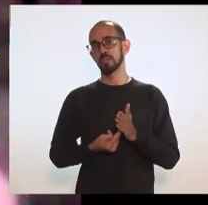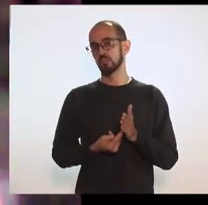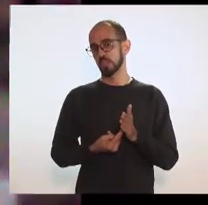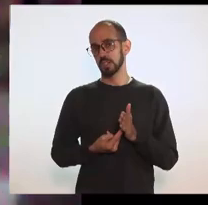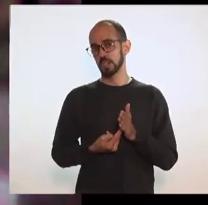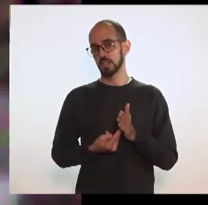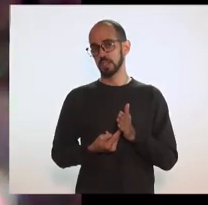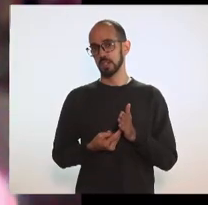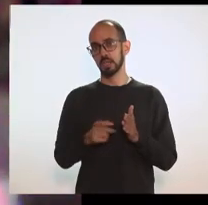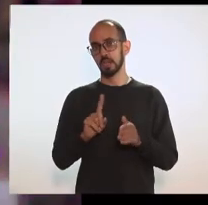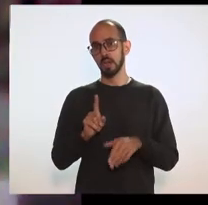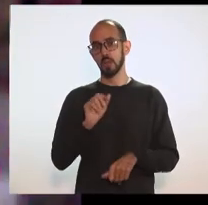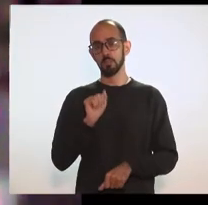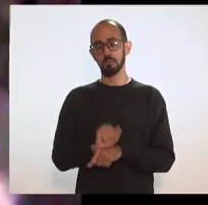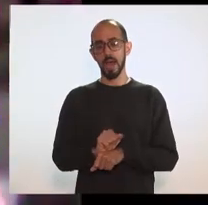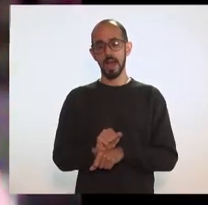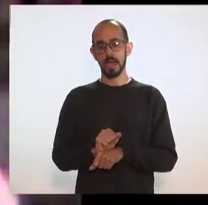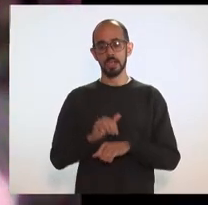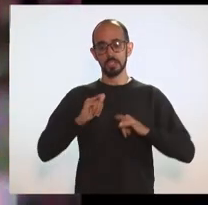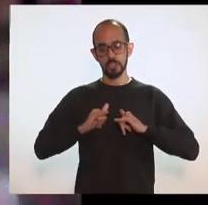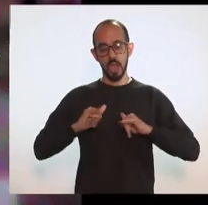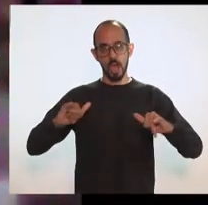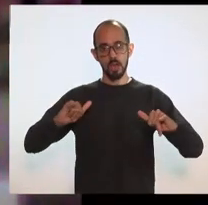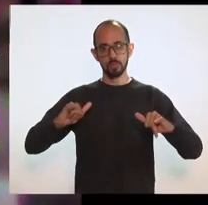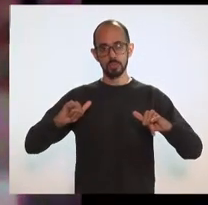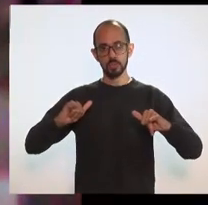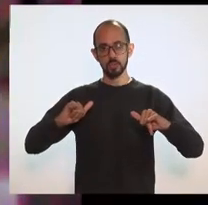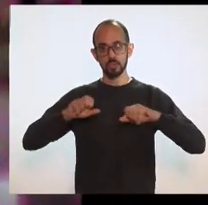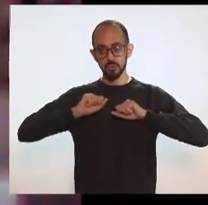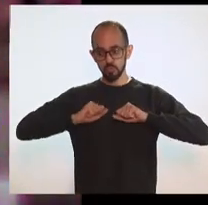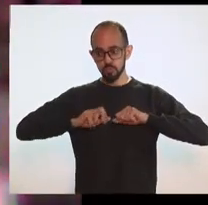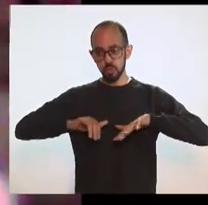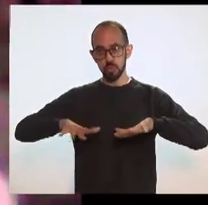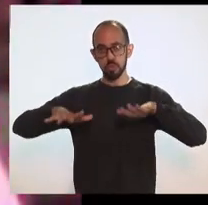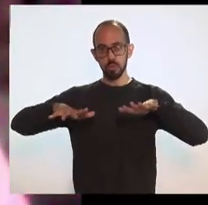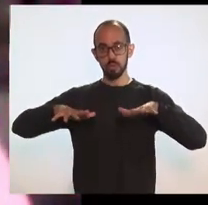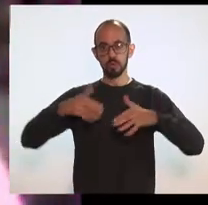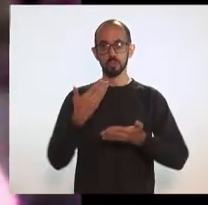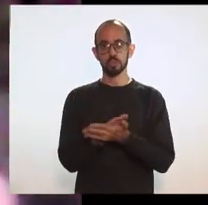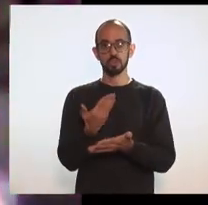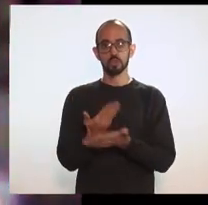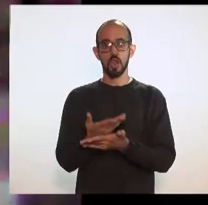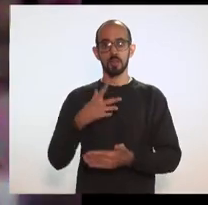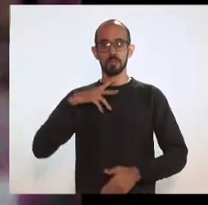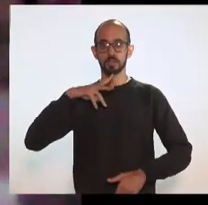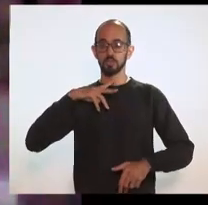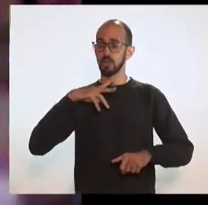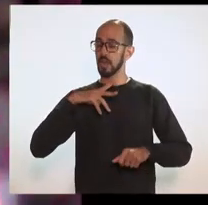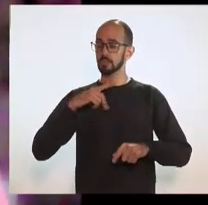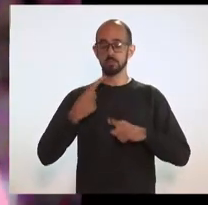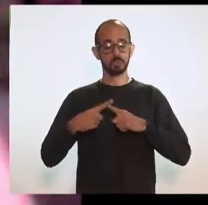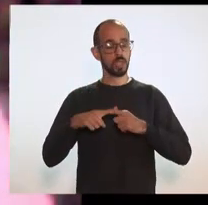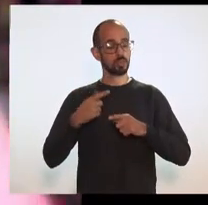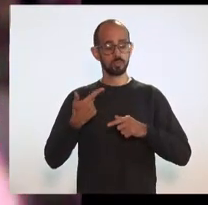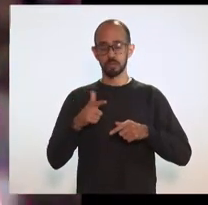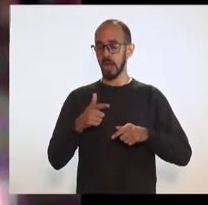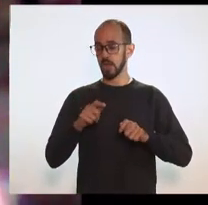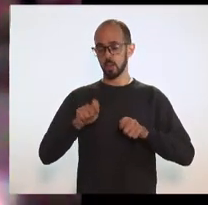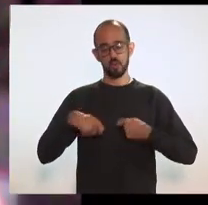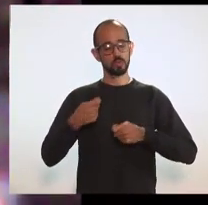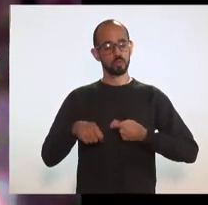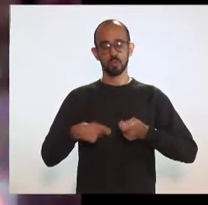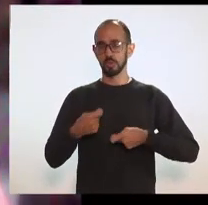paro de receber denúncias de surtos e escolas particulares porque a corrigir está fugindo do controle e é